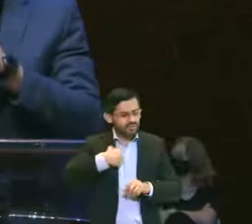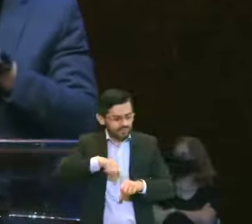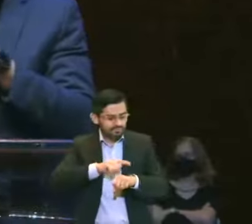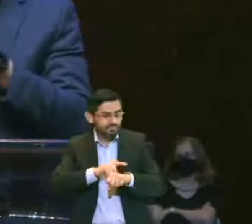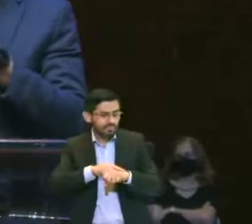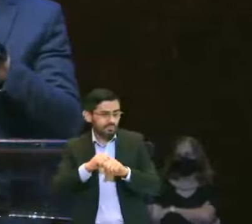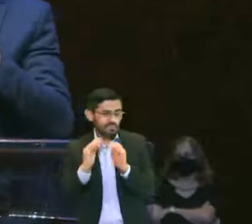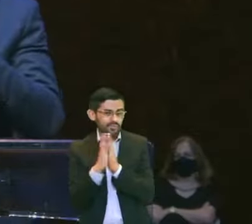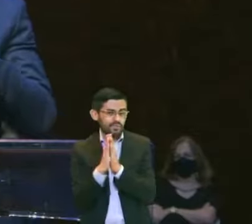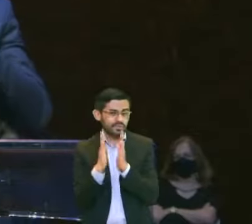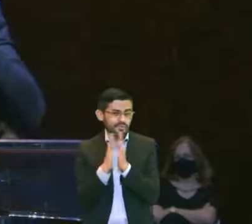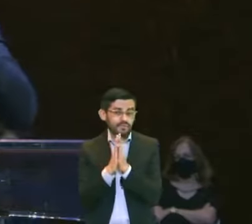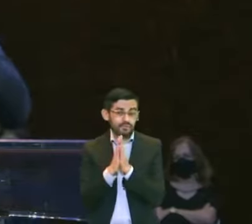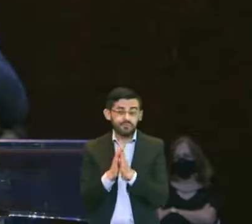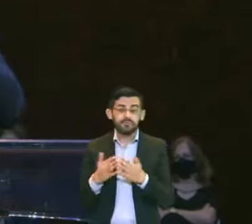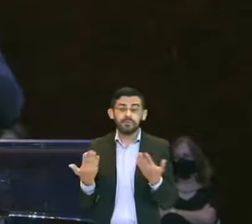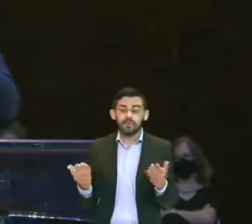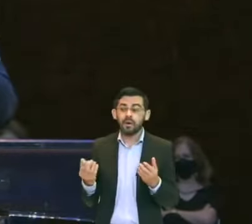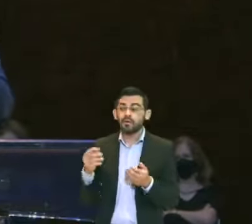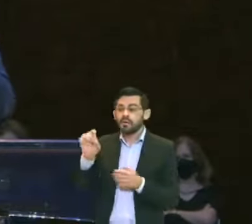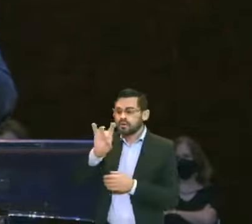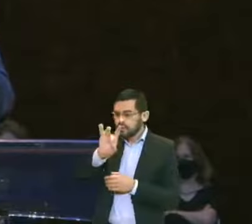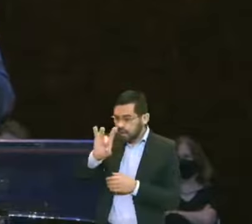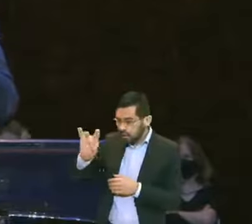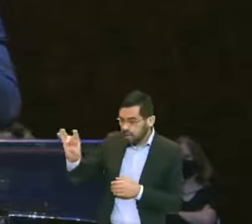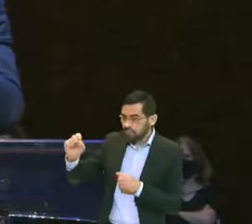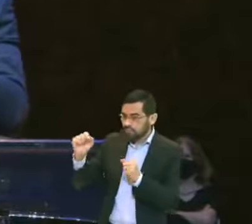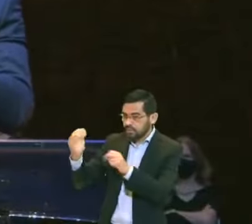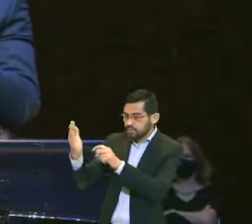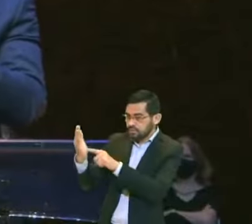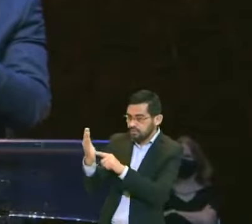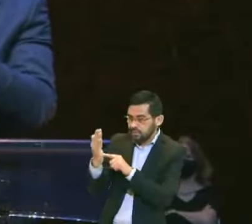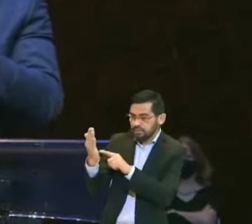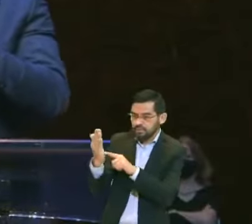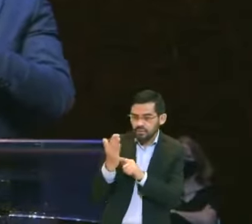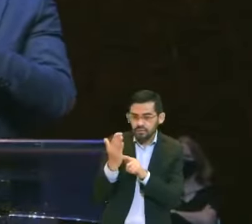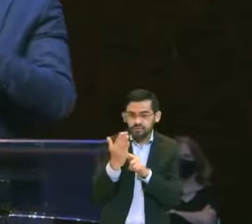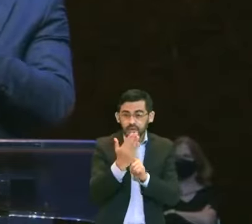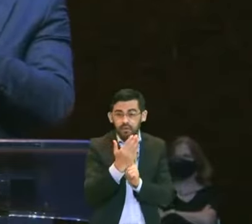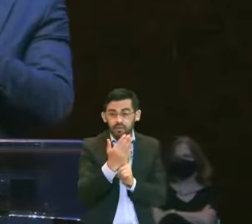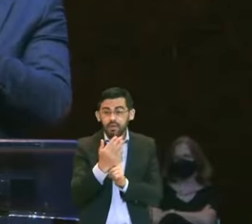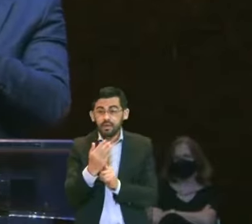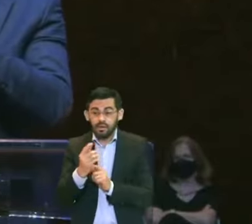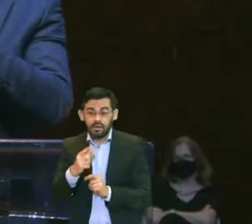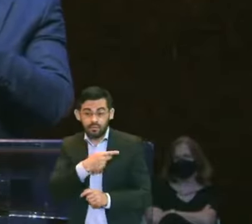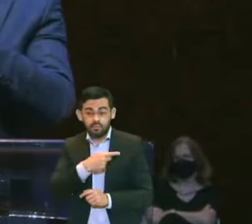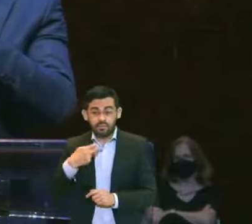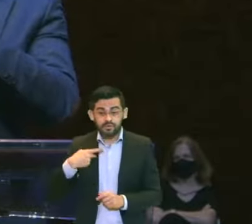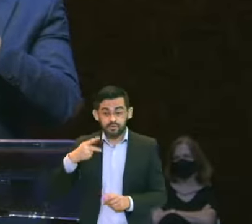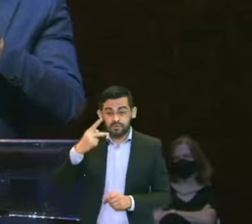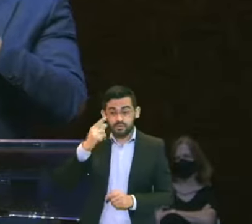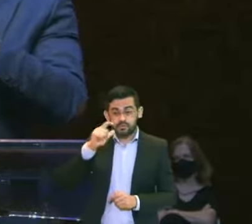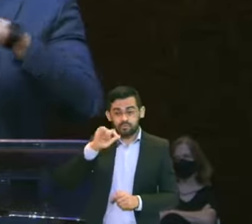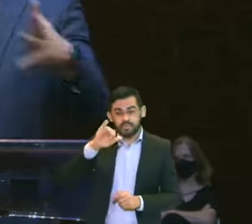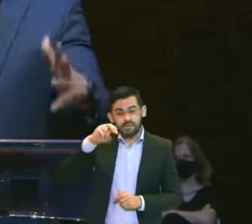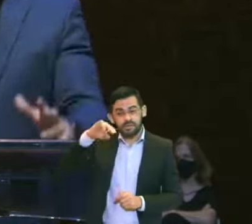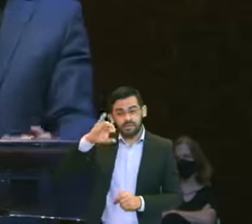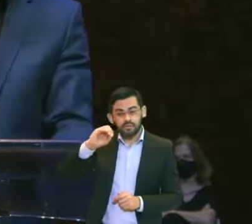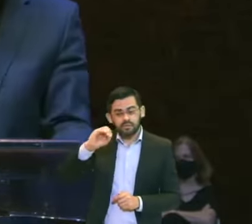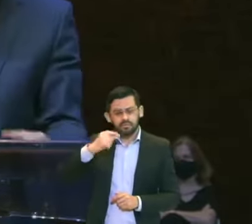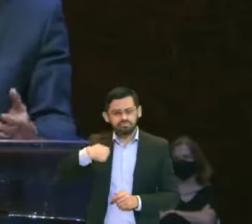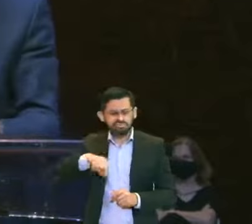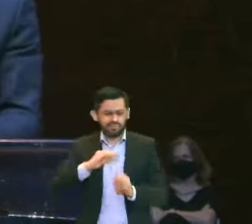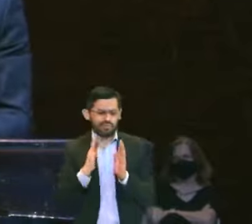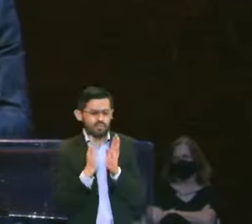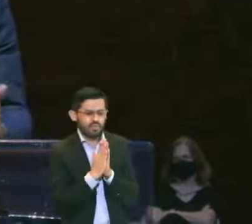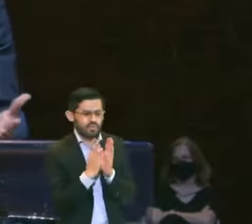oração. Quando terminou, eu falei: cada um aí pode compartilhar. E eu lembro que o pastor Plínio levantou a mão. Falou: Michel, quando a gente estava